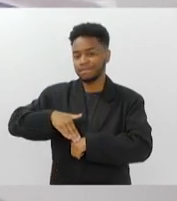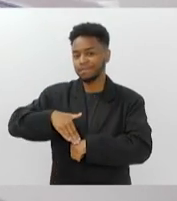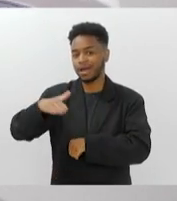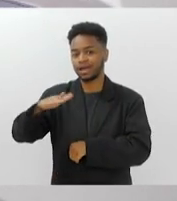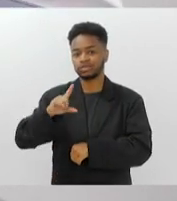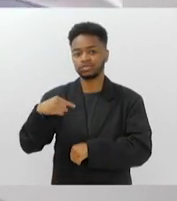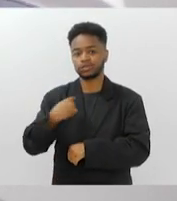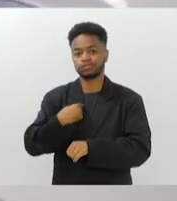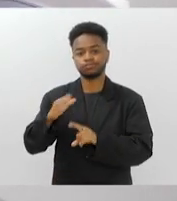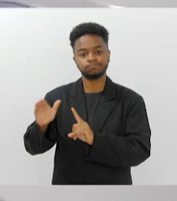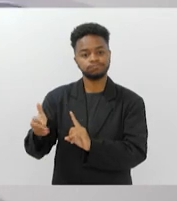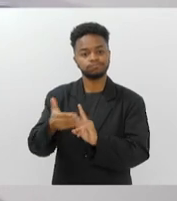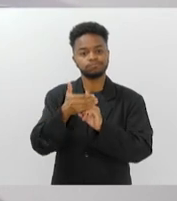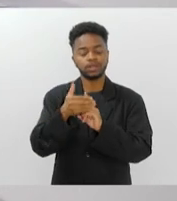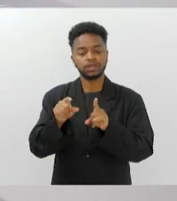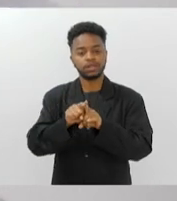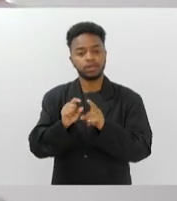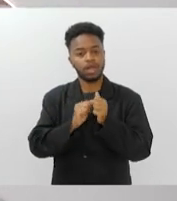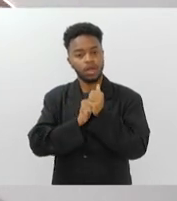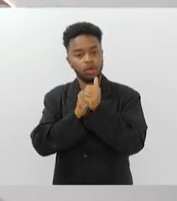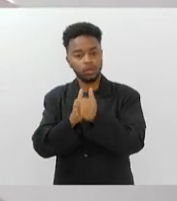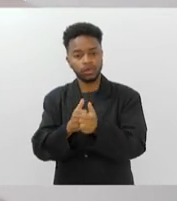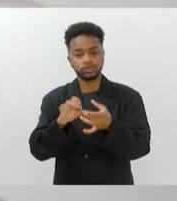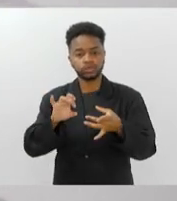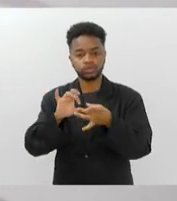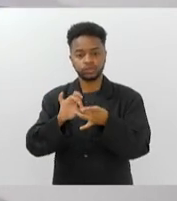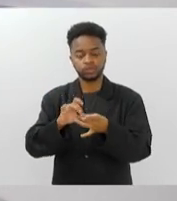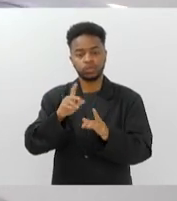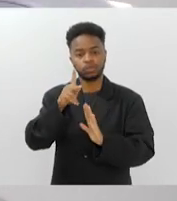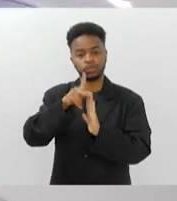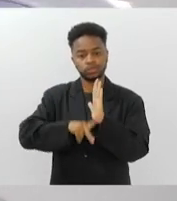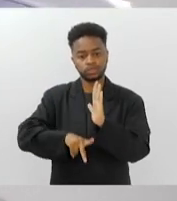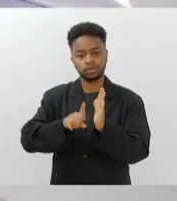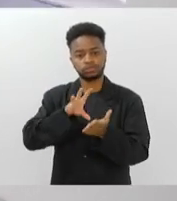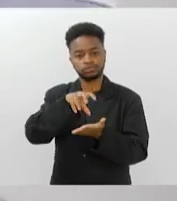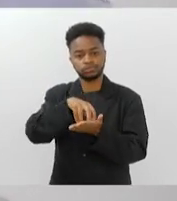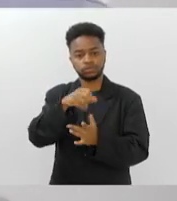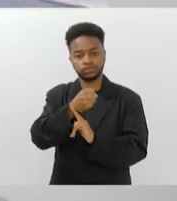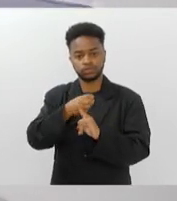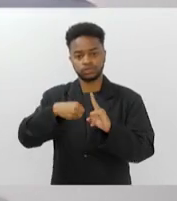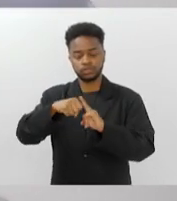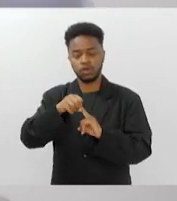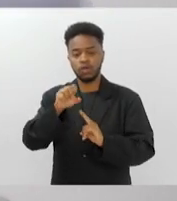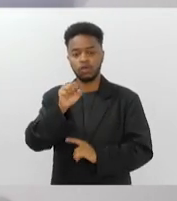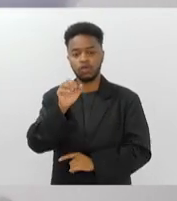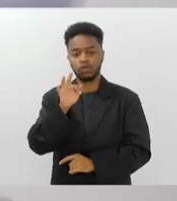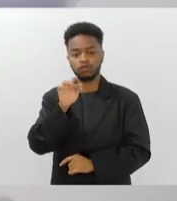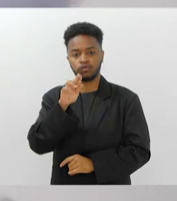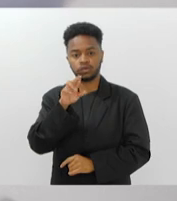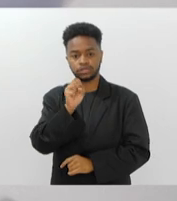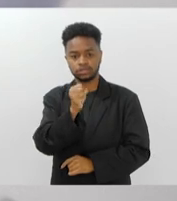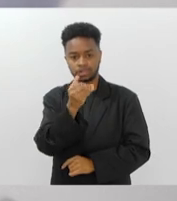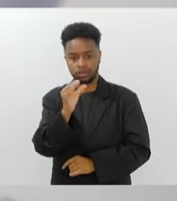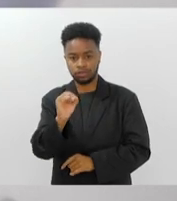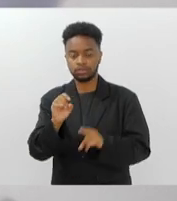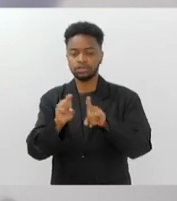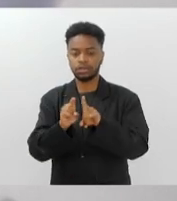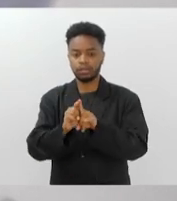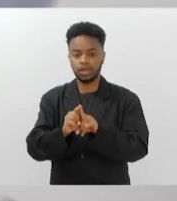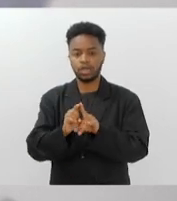acompanhada pelo projeto Centro Social fusão as organizações fazem esse trabalho